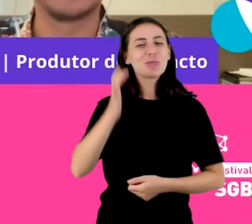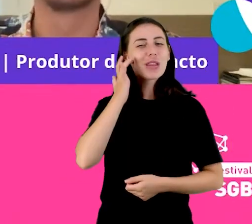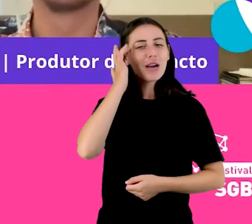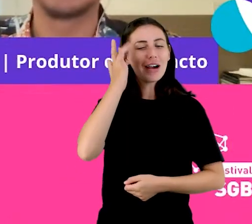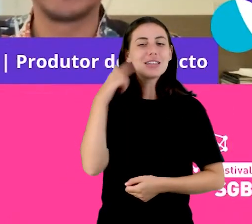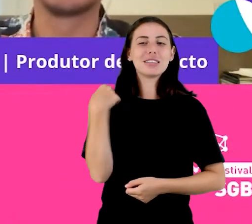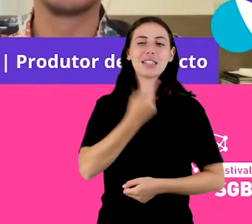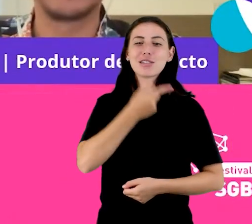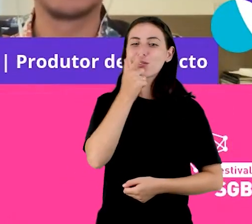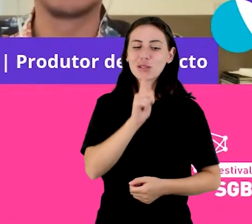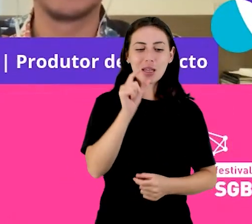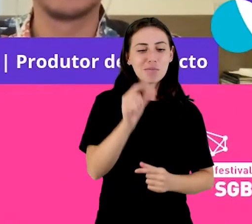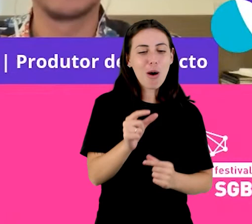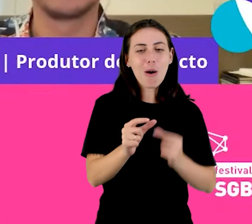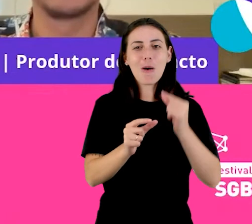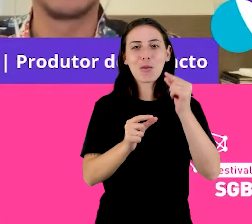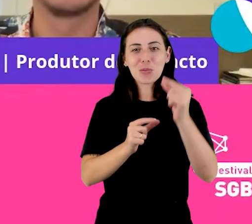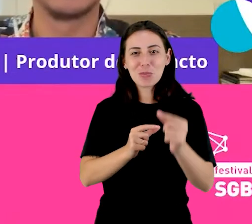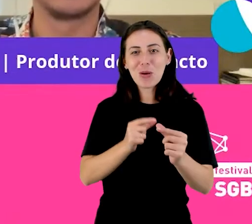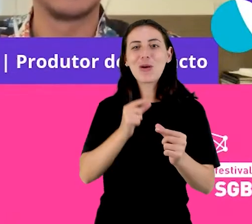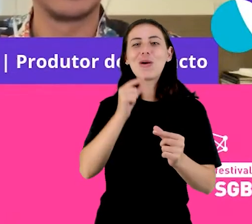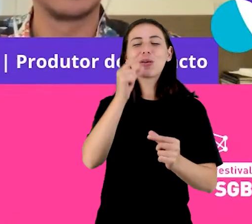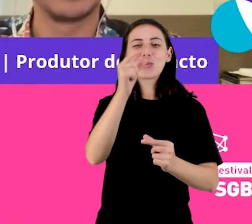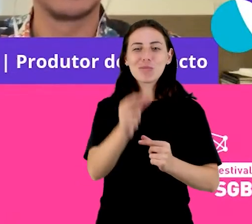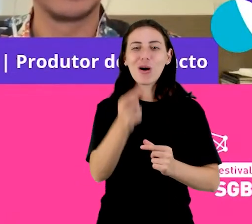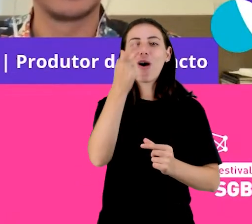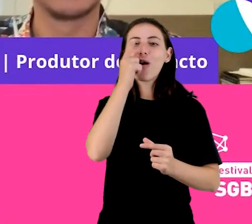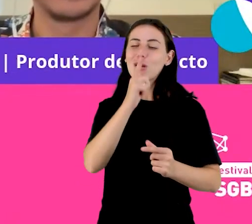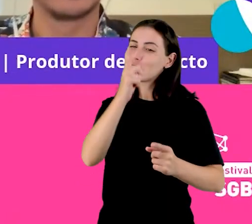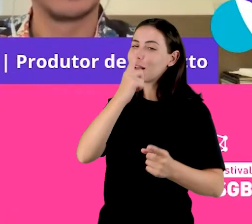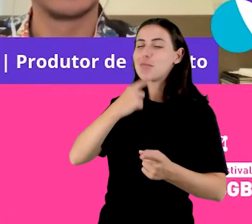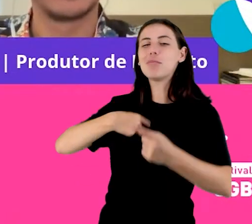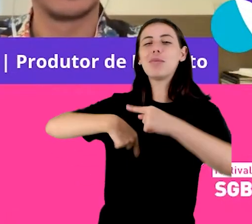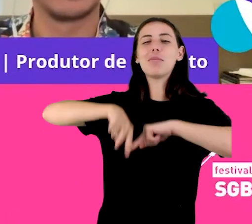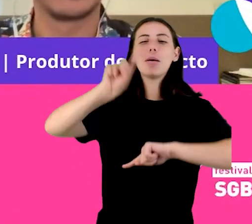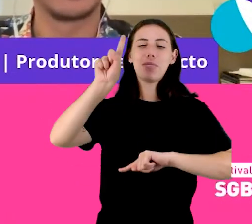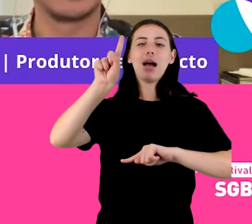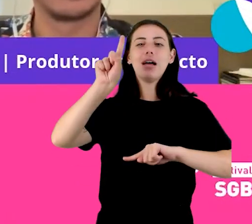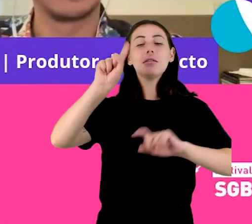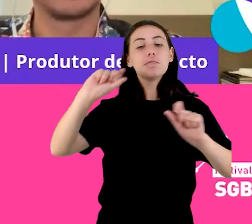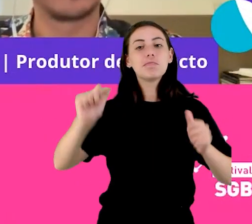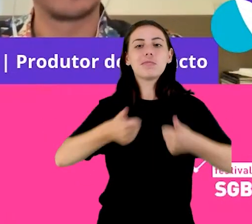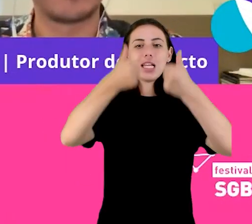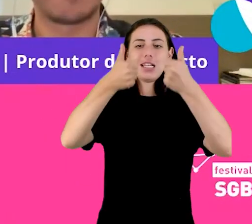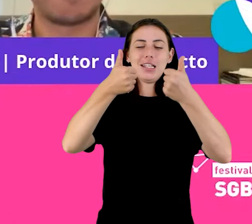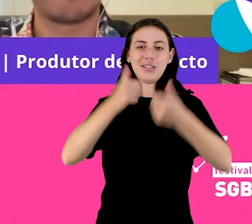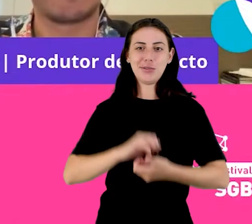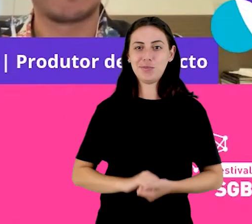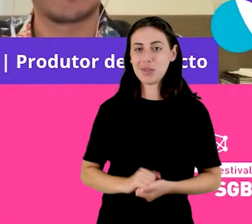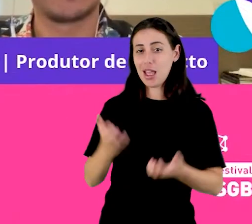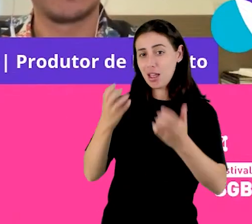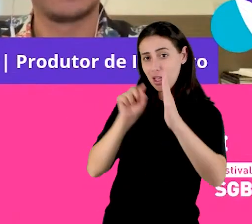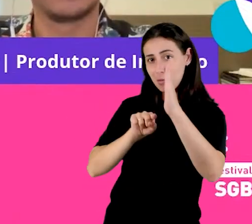em tempo de pandemia. Ajudam super. E esses documentários mais ainda, a gente, como as histórias positivas que são compartilhadas através